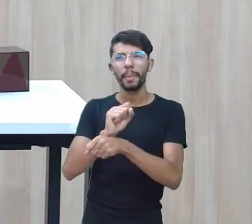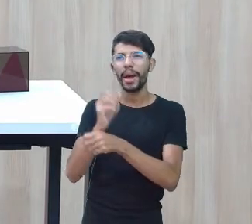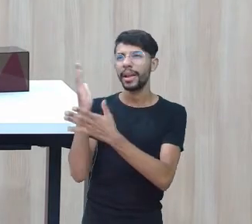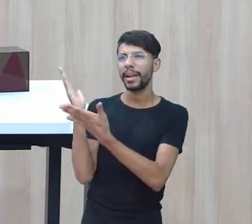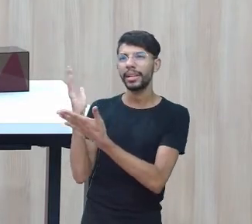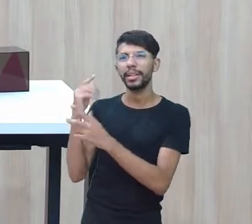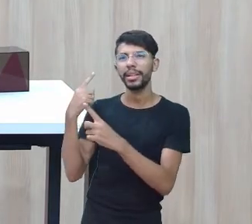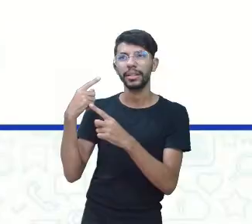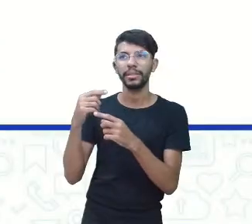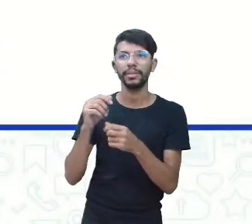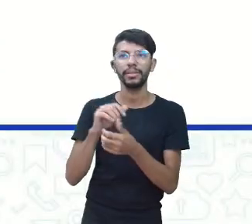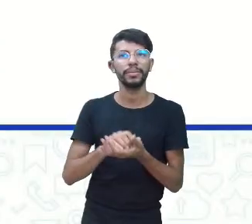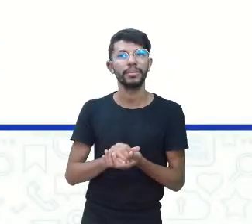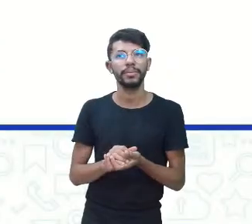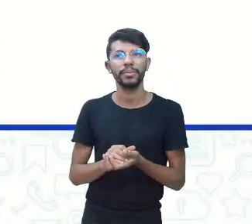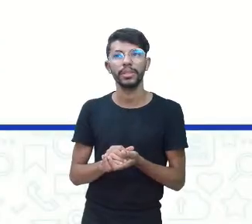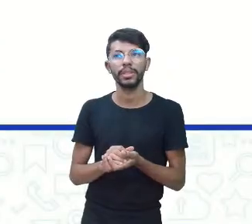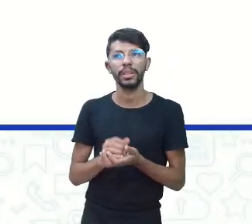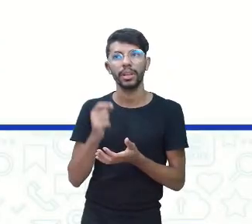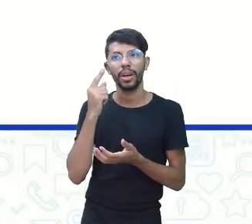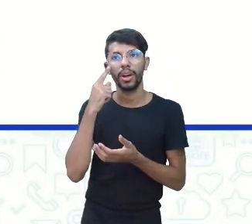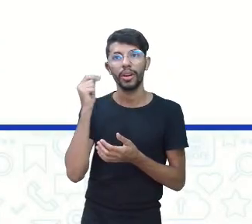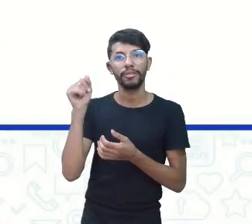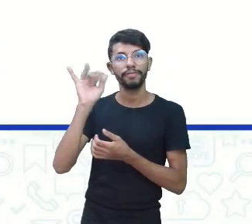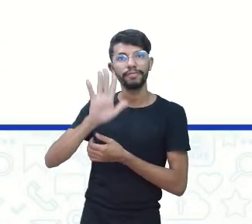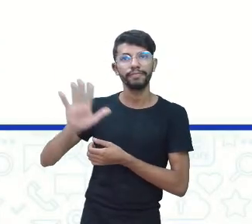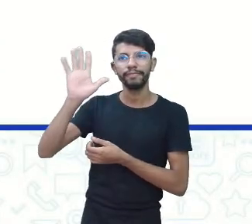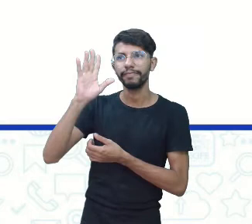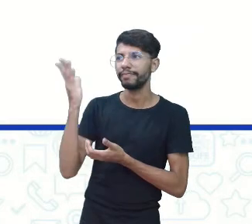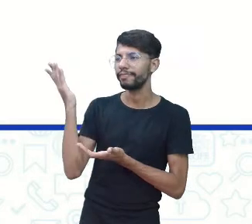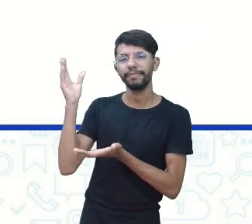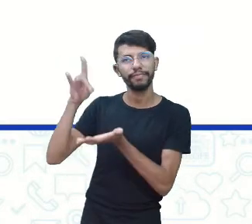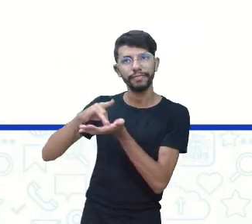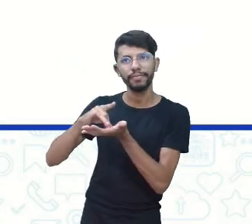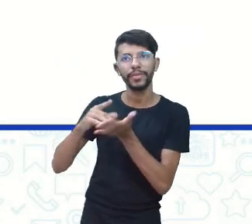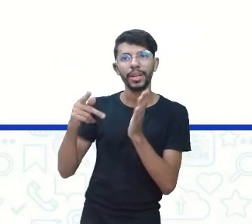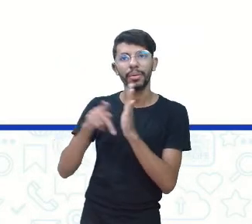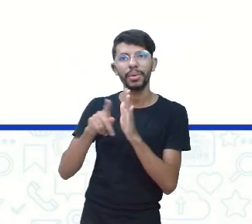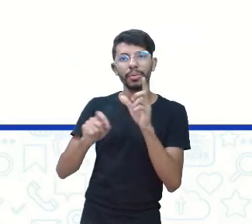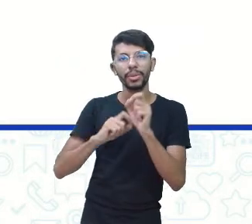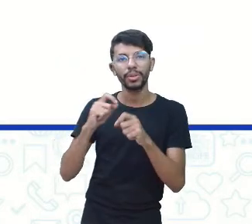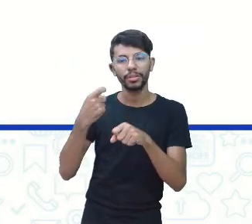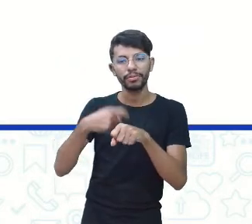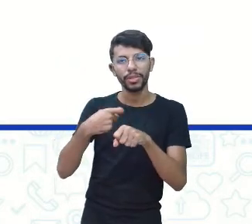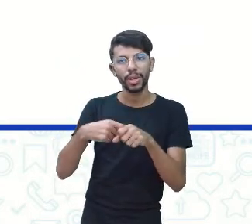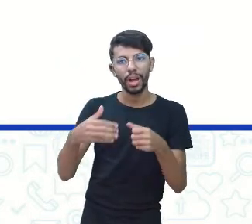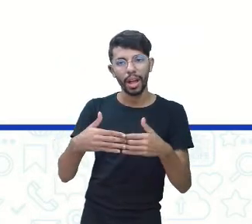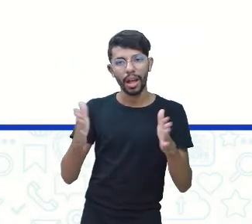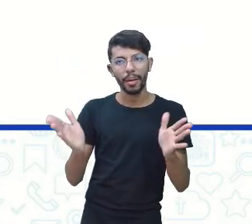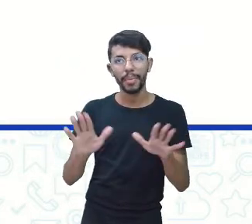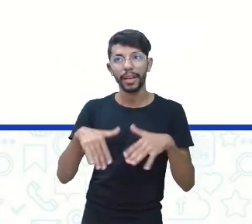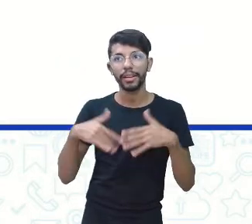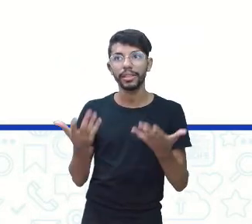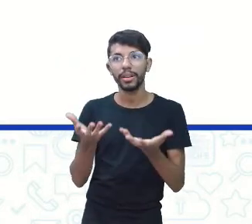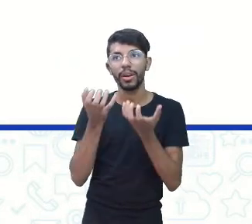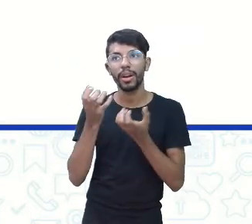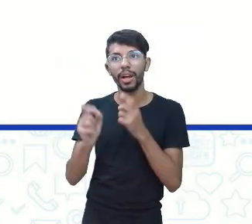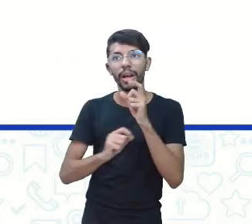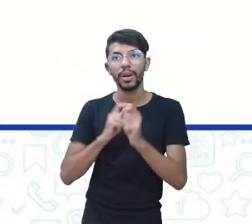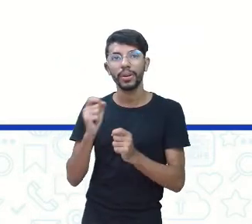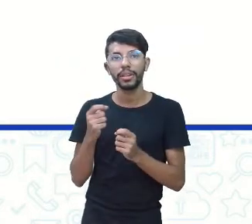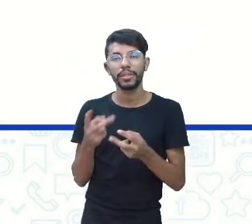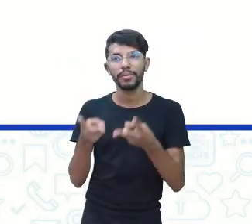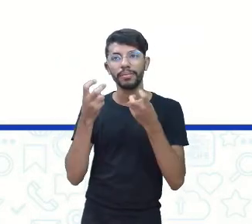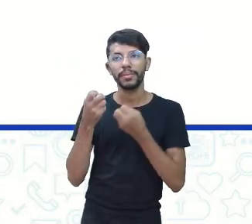finalzinho aqui, né, o vídeo pausou nessa imagem mesmo desse sólido aberto. Então, quando eu quero observar isso, eu